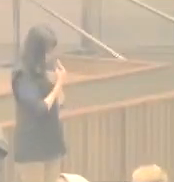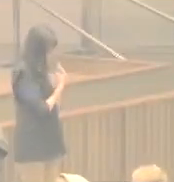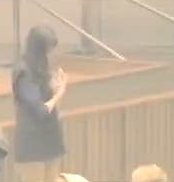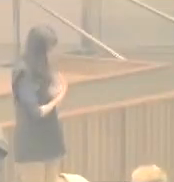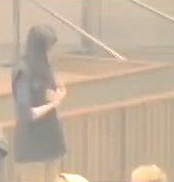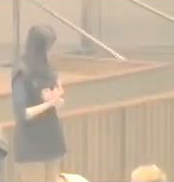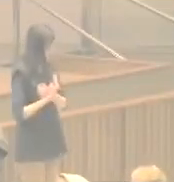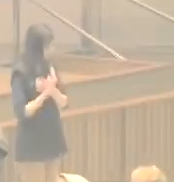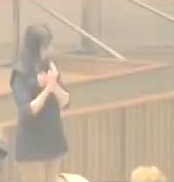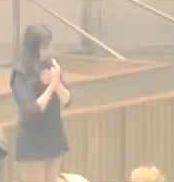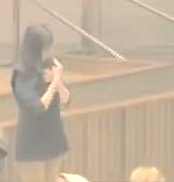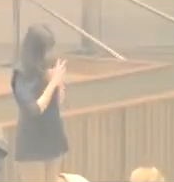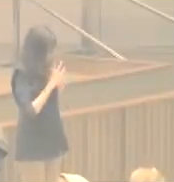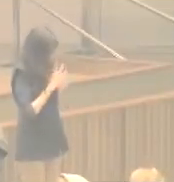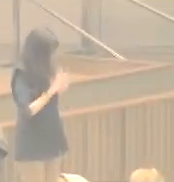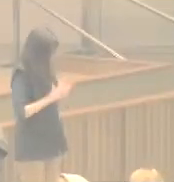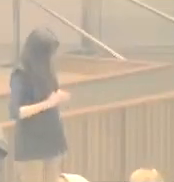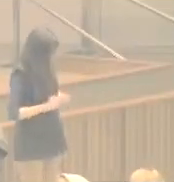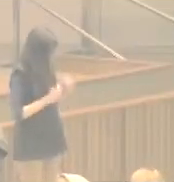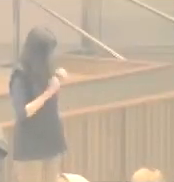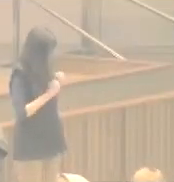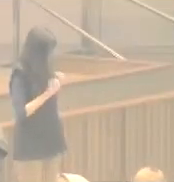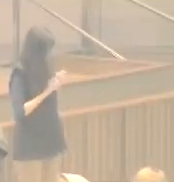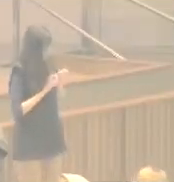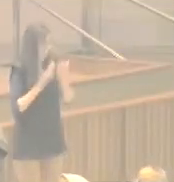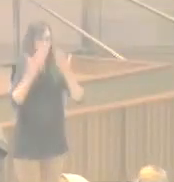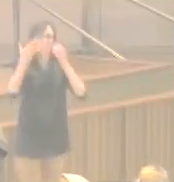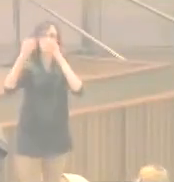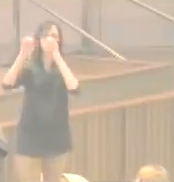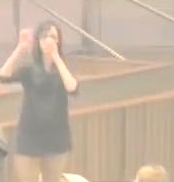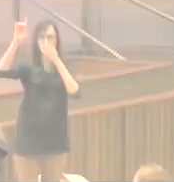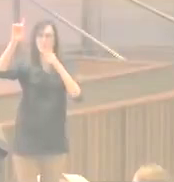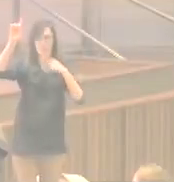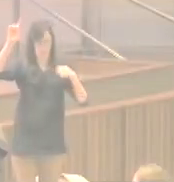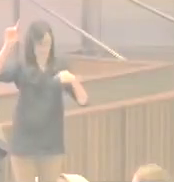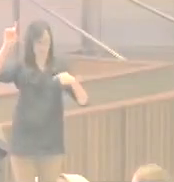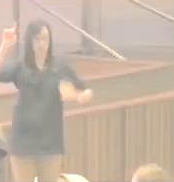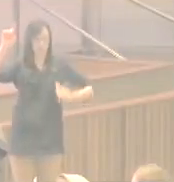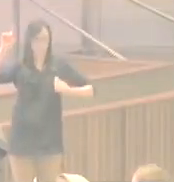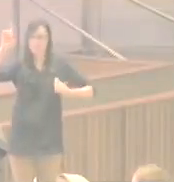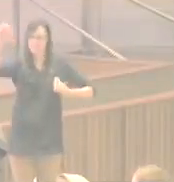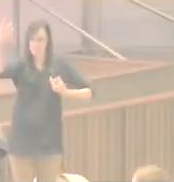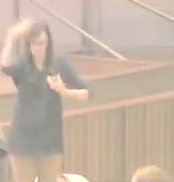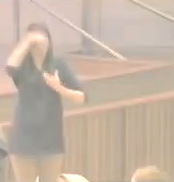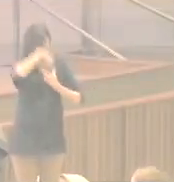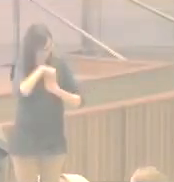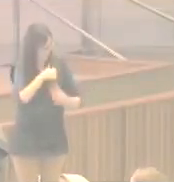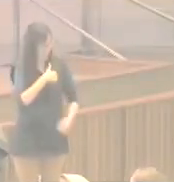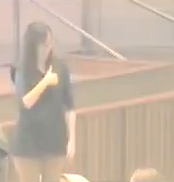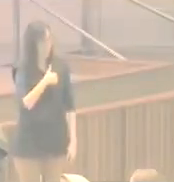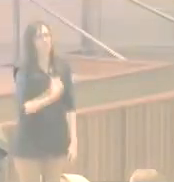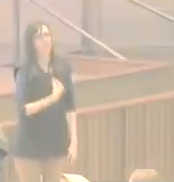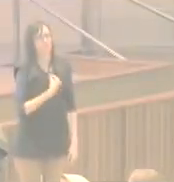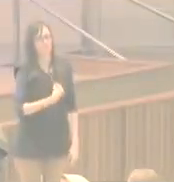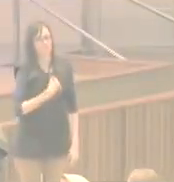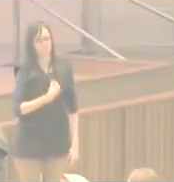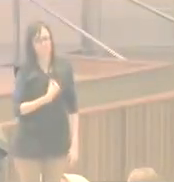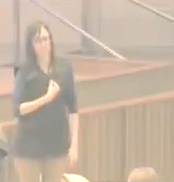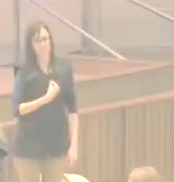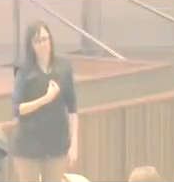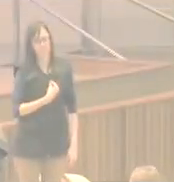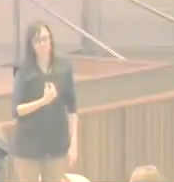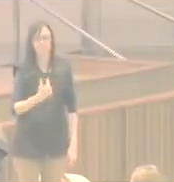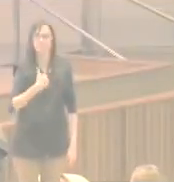ele seja guardado, Senhor, para o Senhor, porque ele é o templo vivo do Deus Todo-Poderoso. E eu te